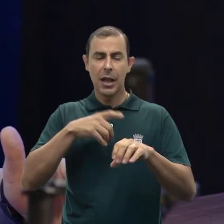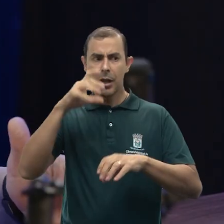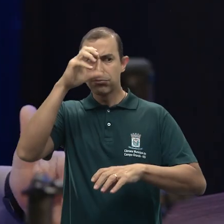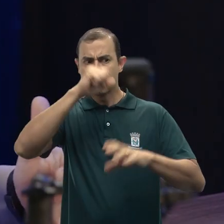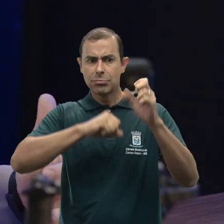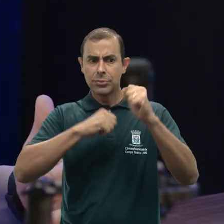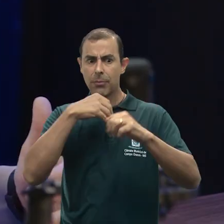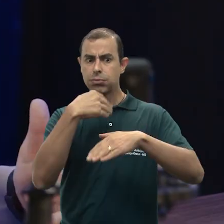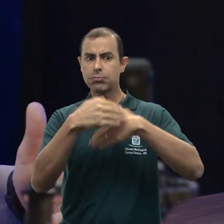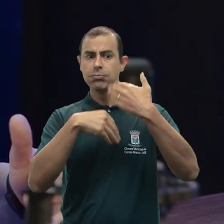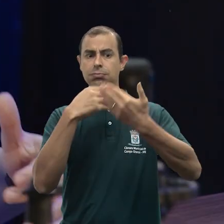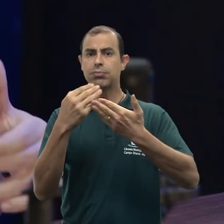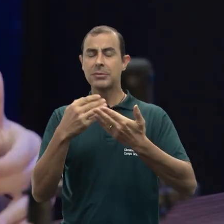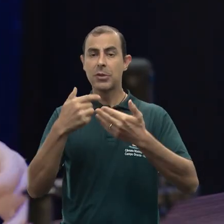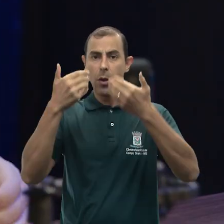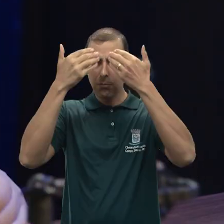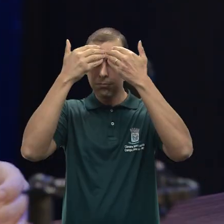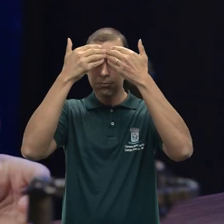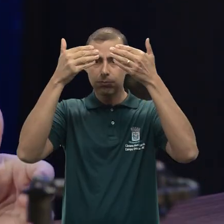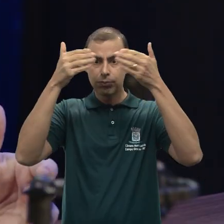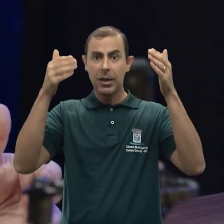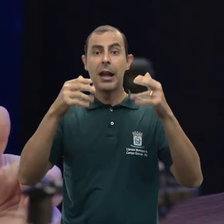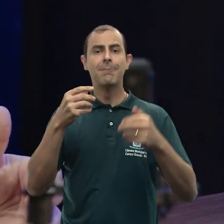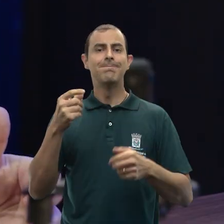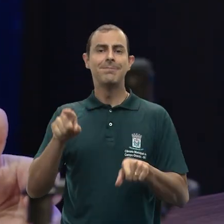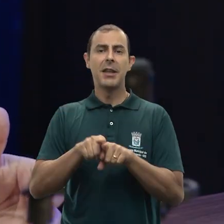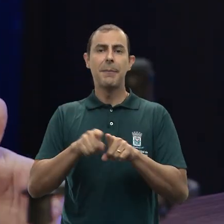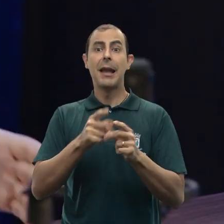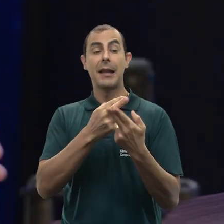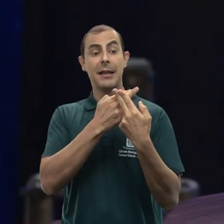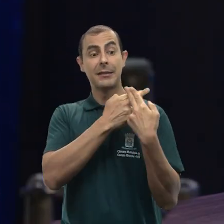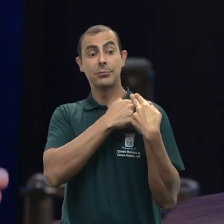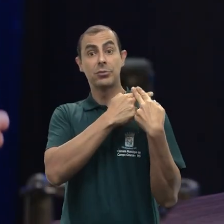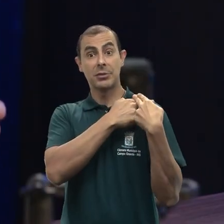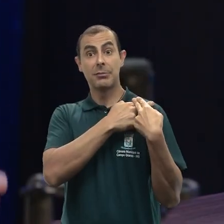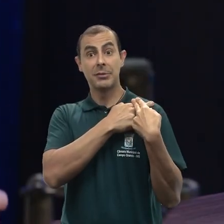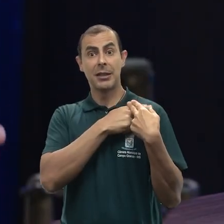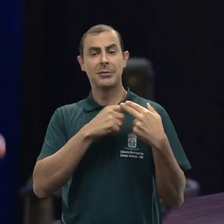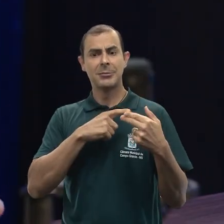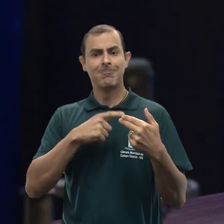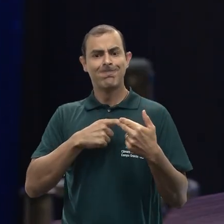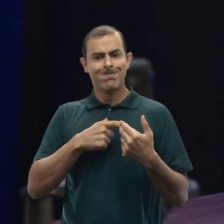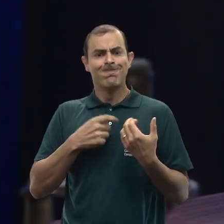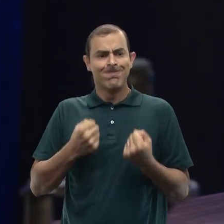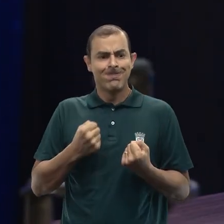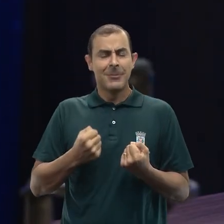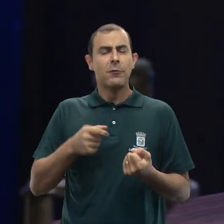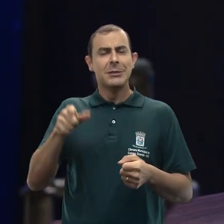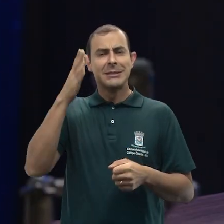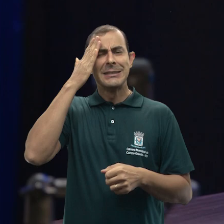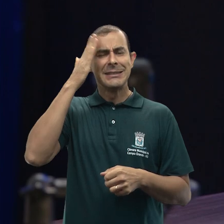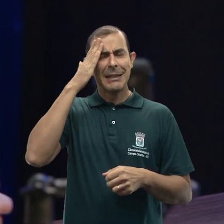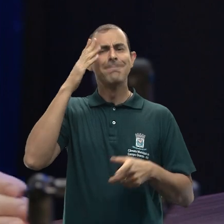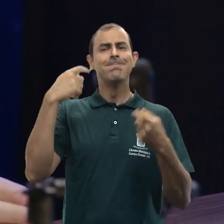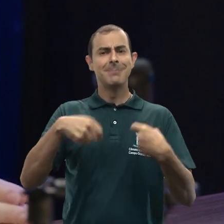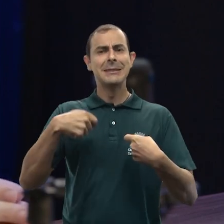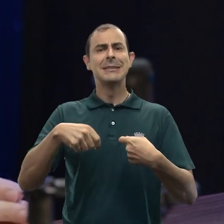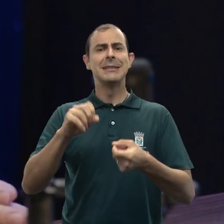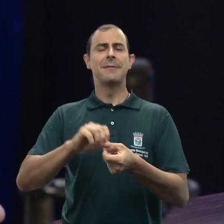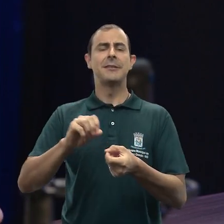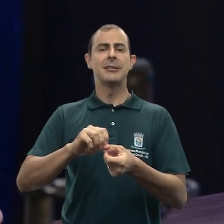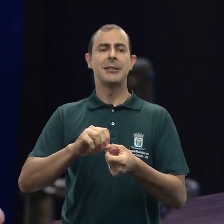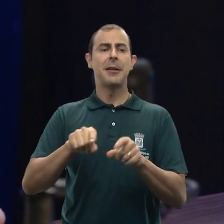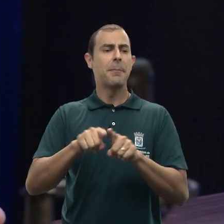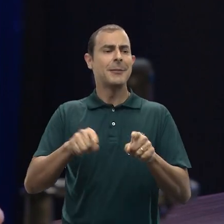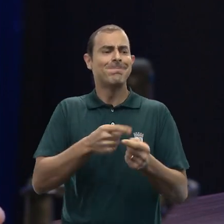faz, você vai aumentando a tua responsabilidade em relação às coisas que você sabe que deveriam ser feitas e não são.